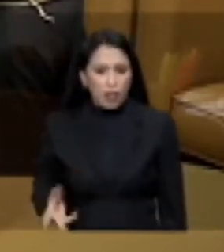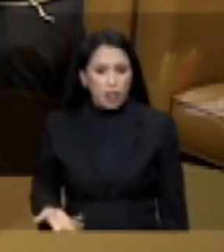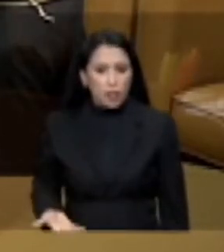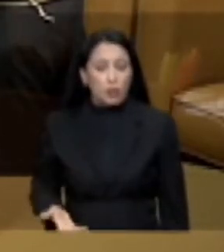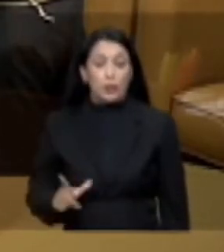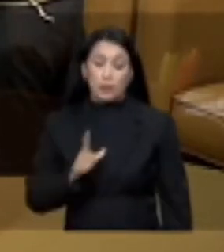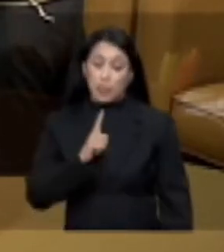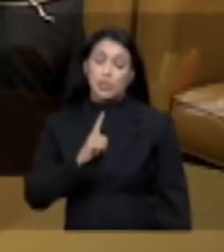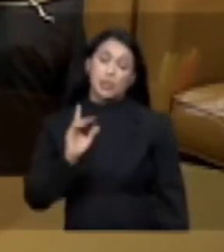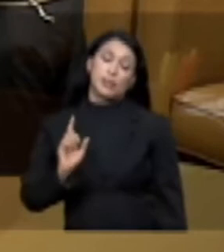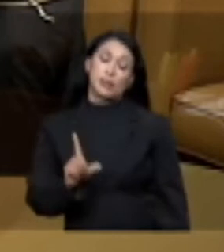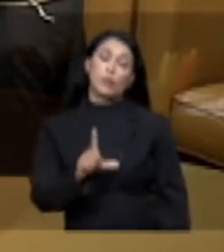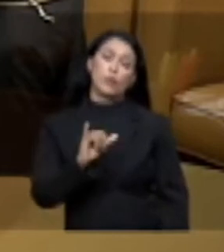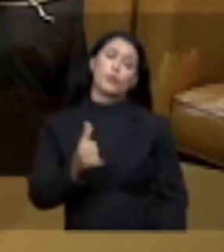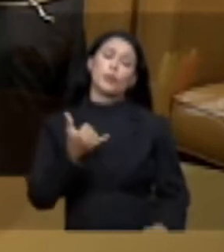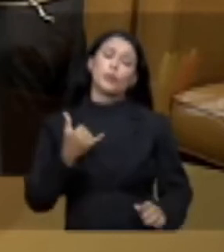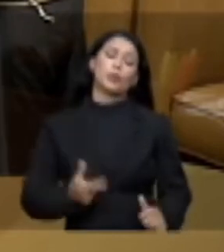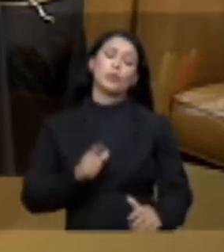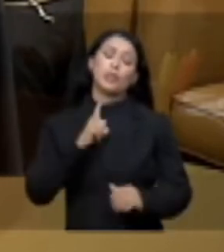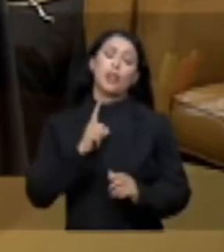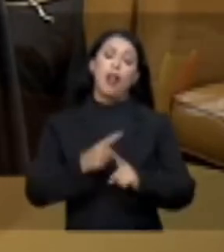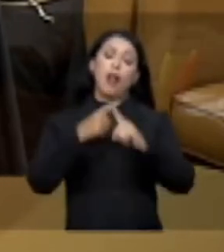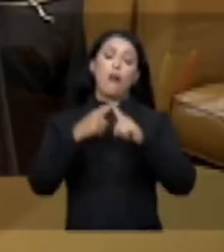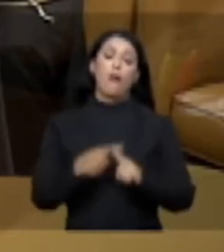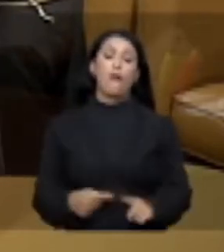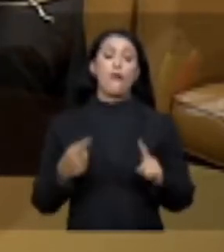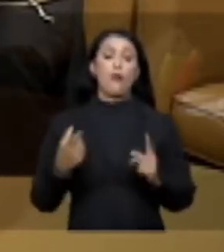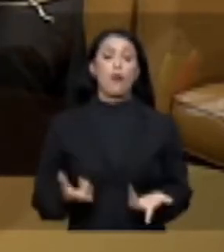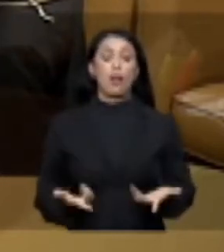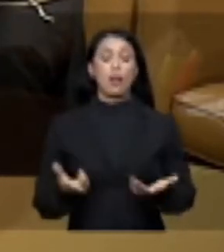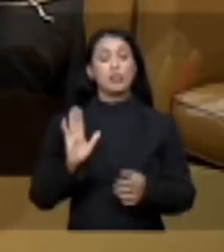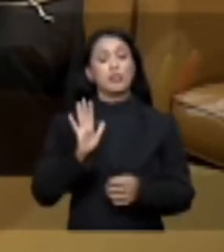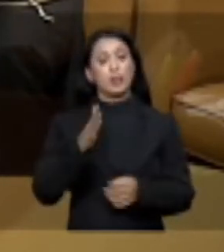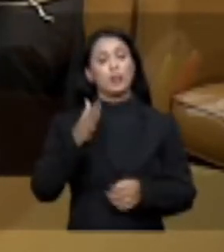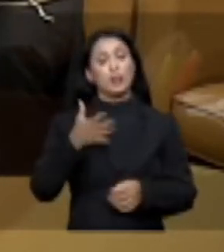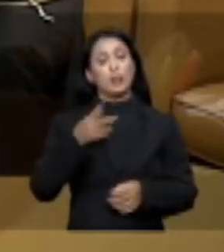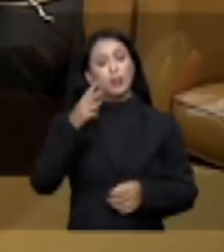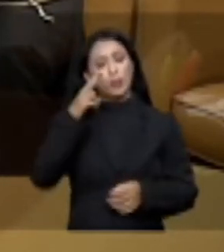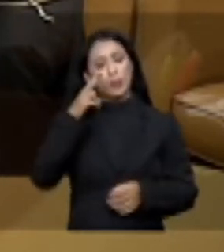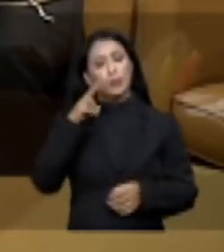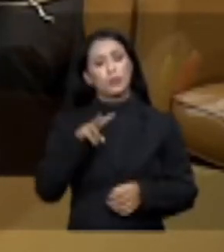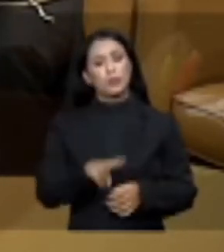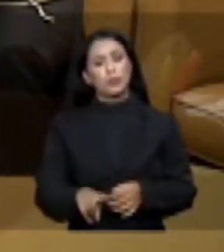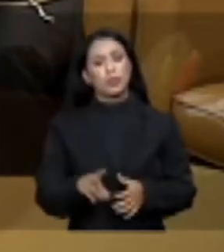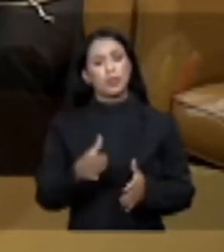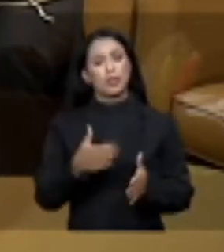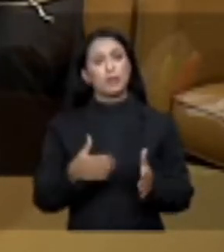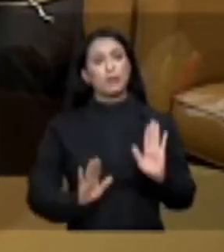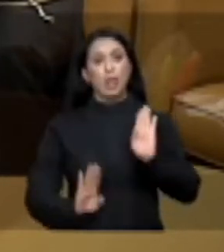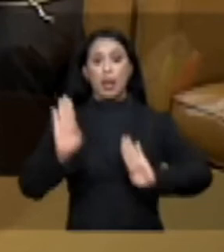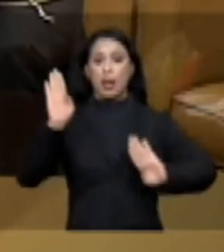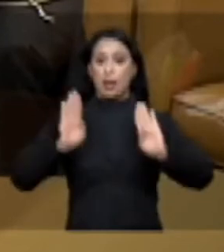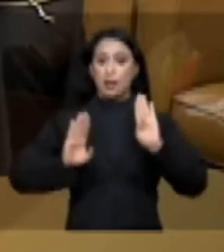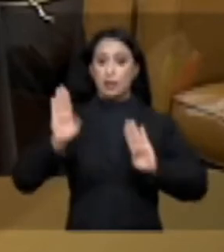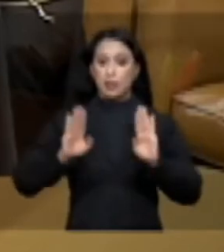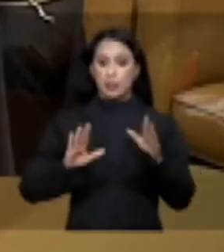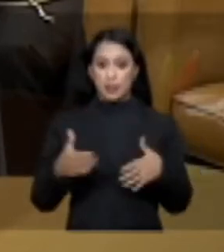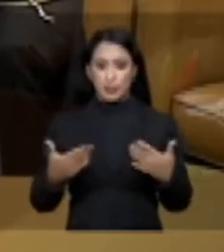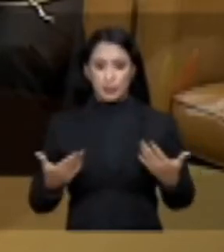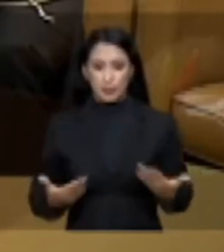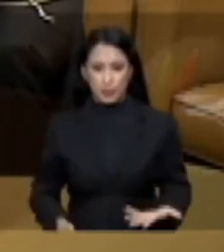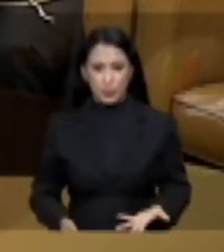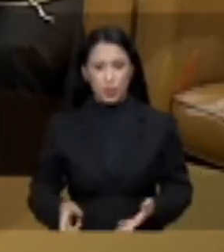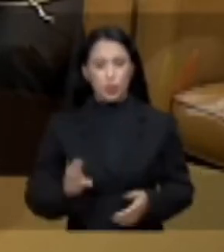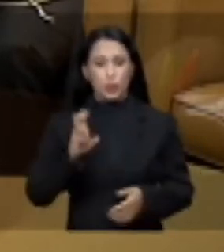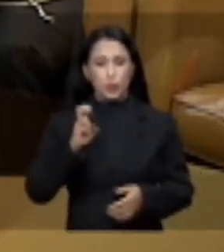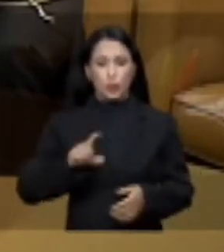o privilégio à estrita concorrência, como se prevê em qualquer procedimento licitatório. Por fim, já no